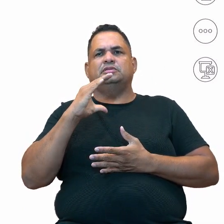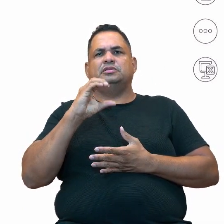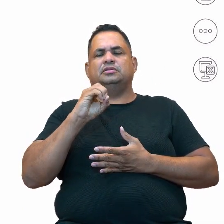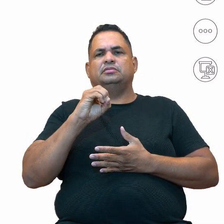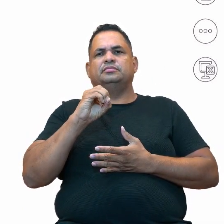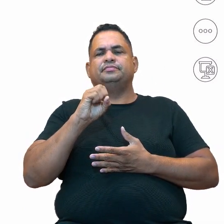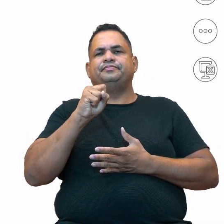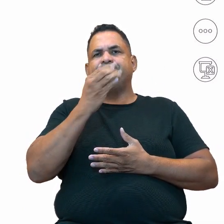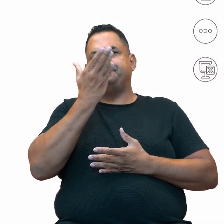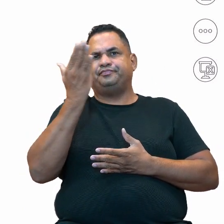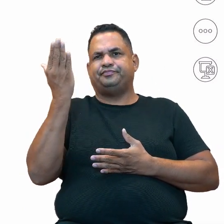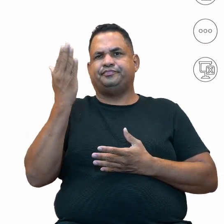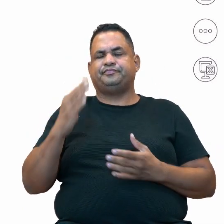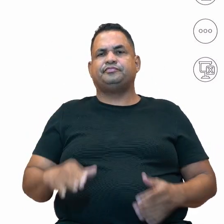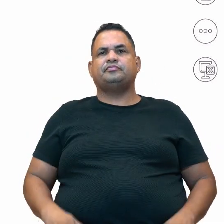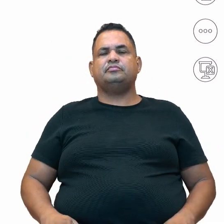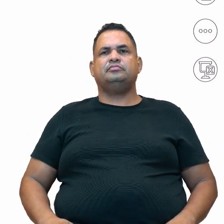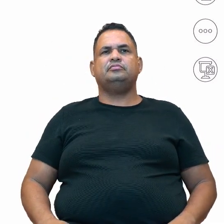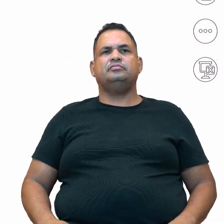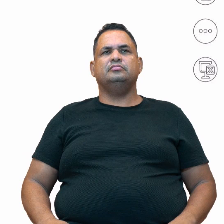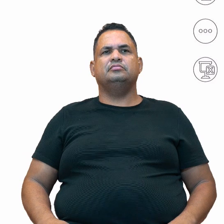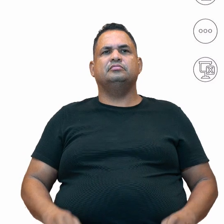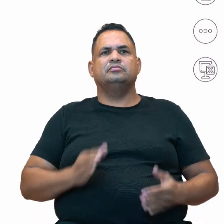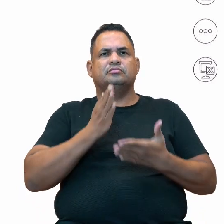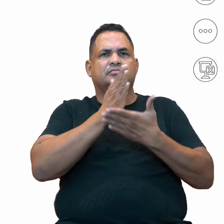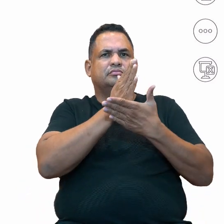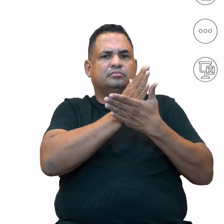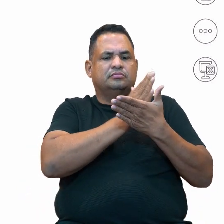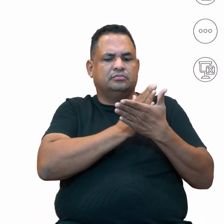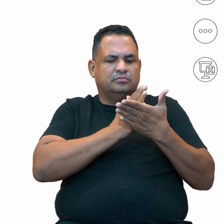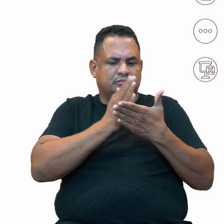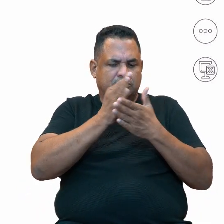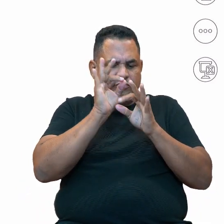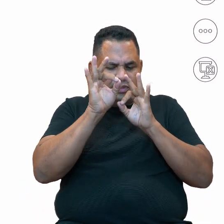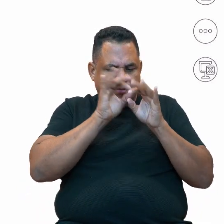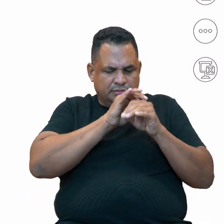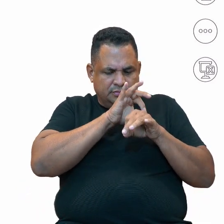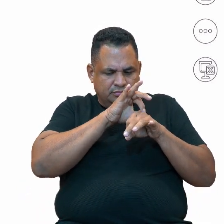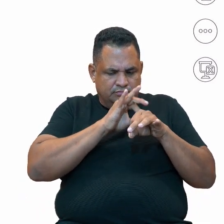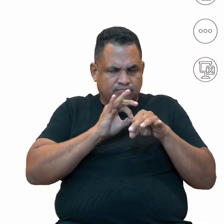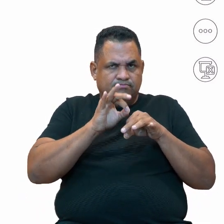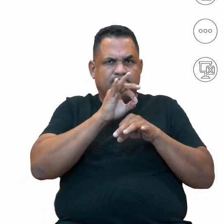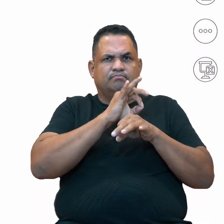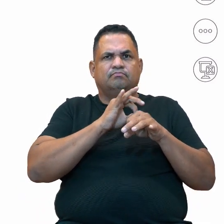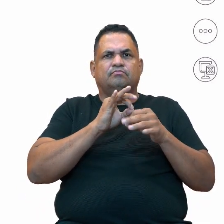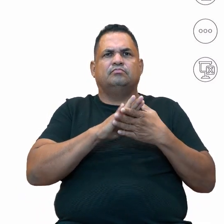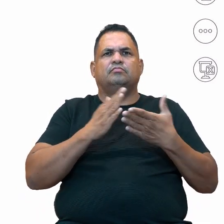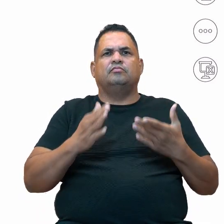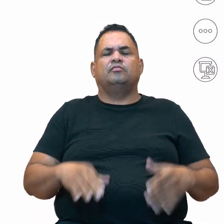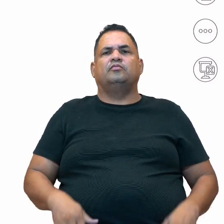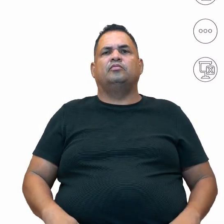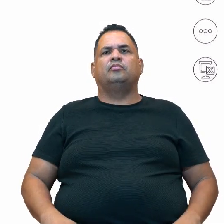estrobilização, que é a fragmentação transversal, tá?